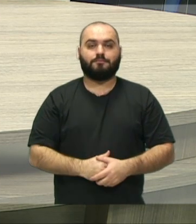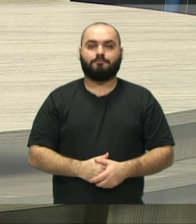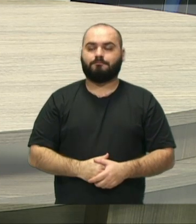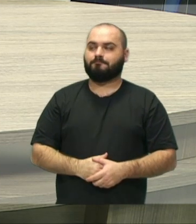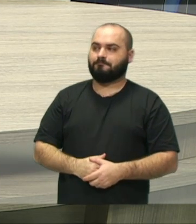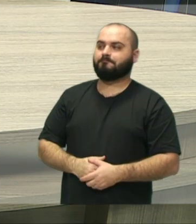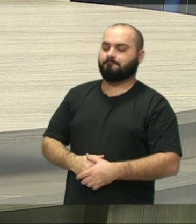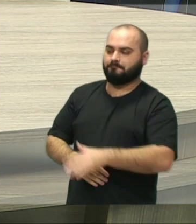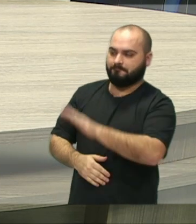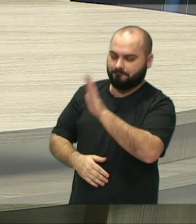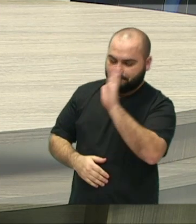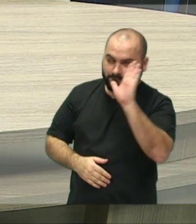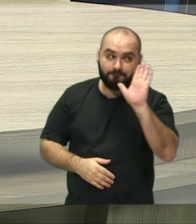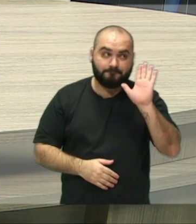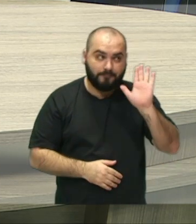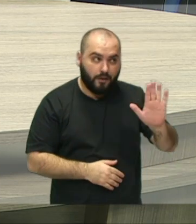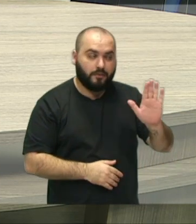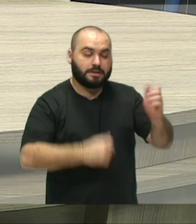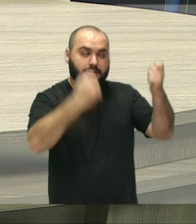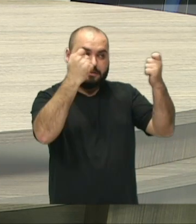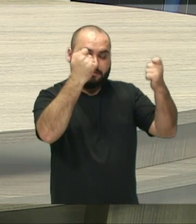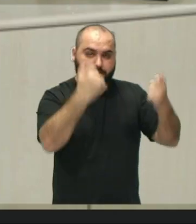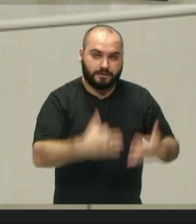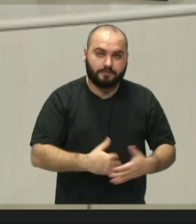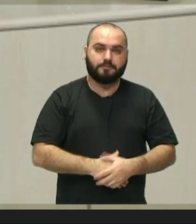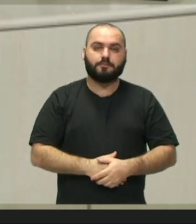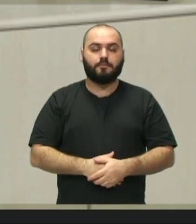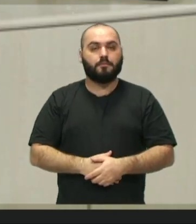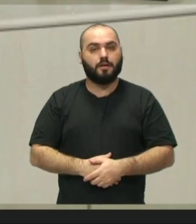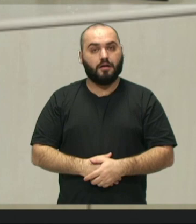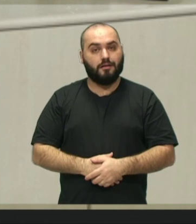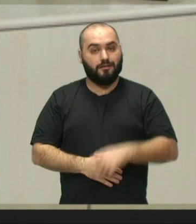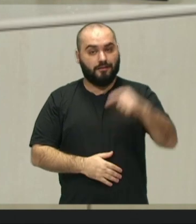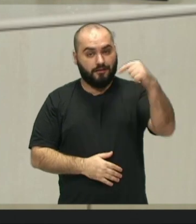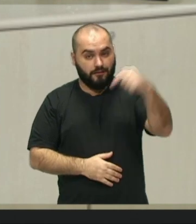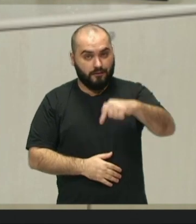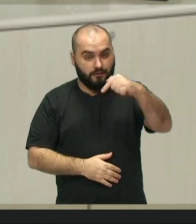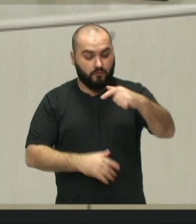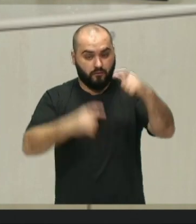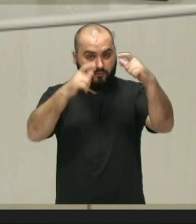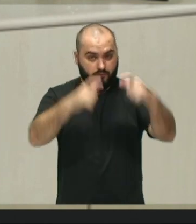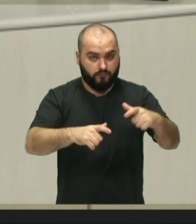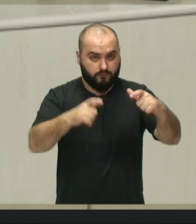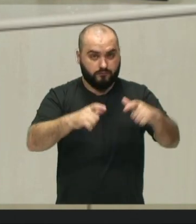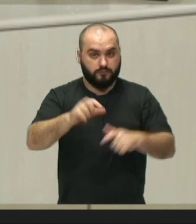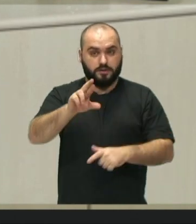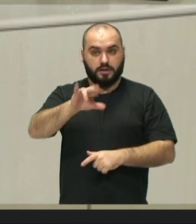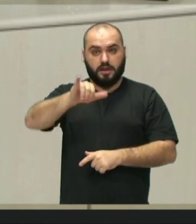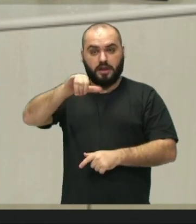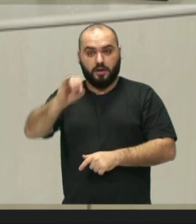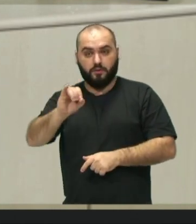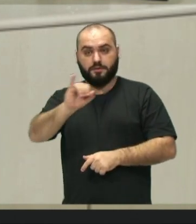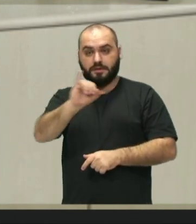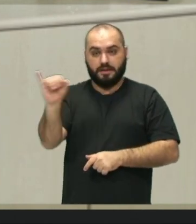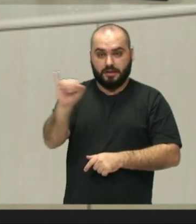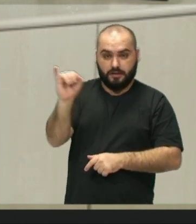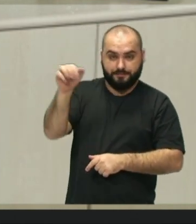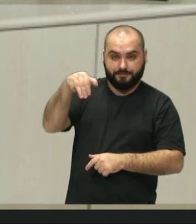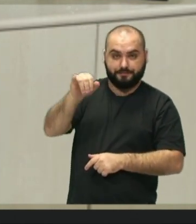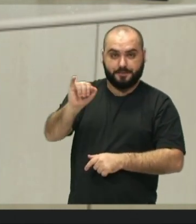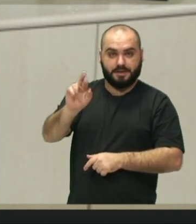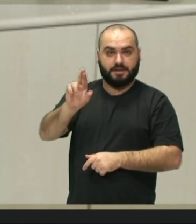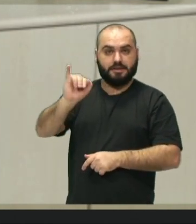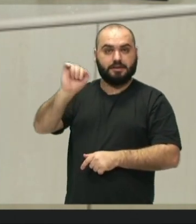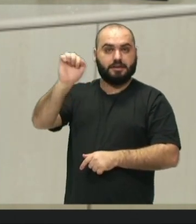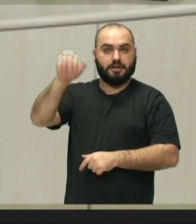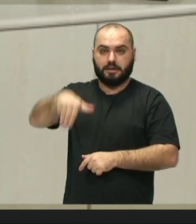Elis, atualmente, pelo menos aqui da nossa fonte de captação, que é o Rio Itajaí, não há essa previsão